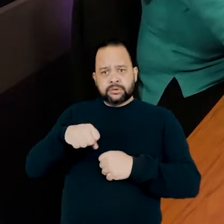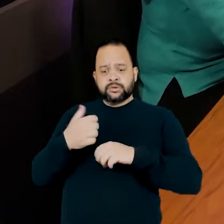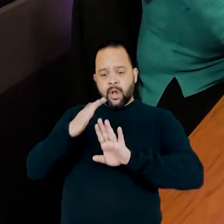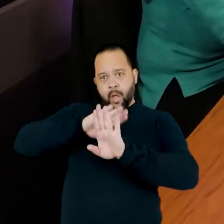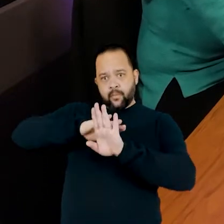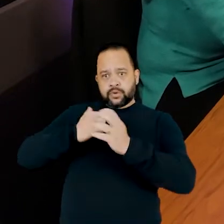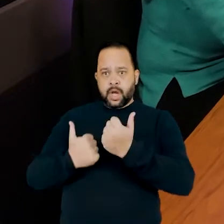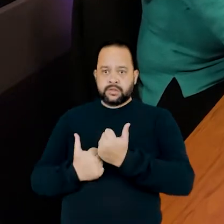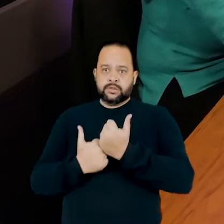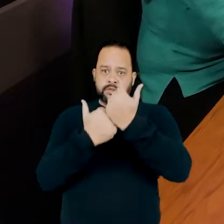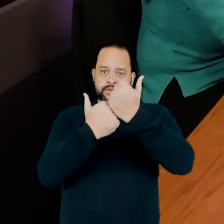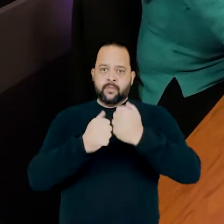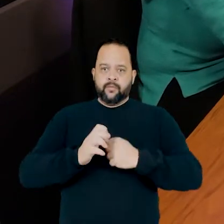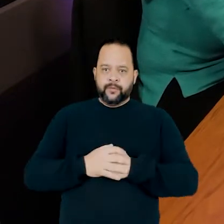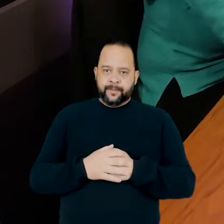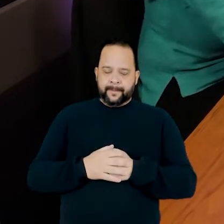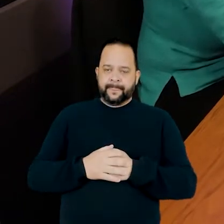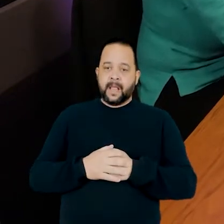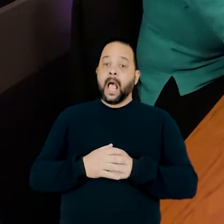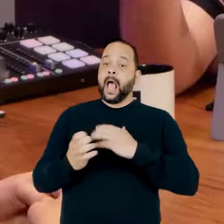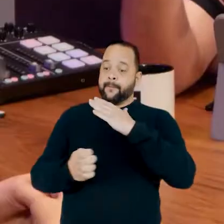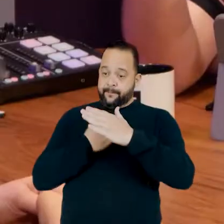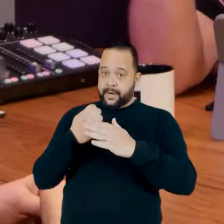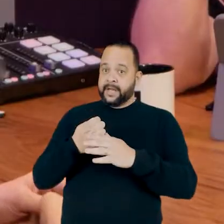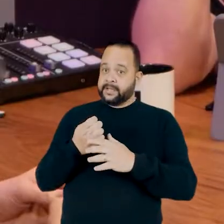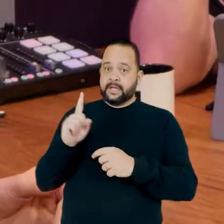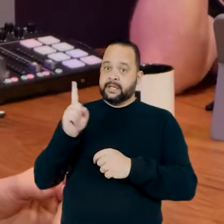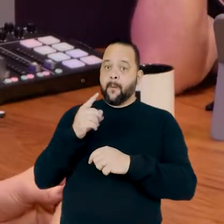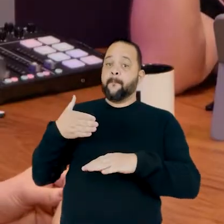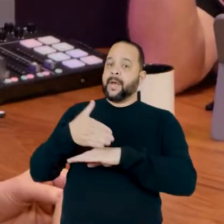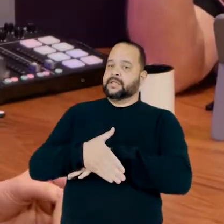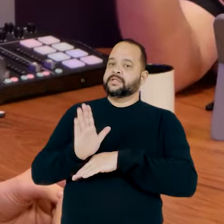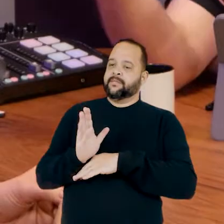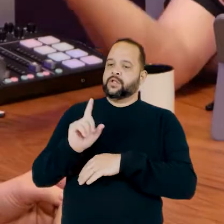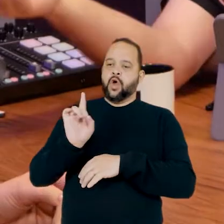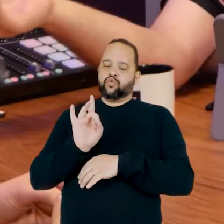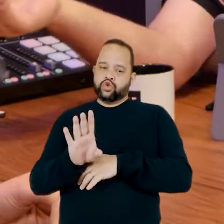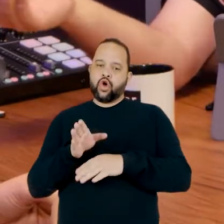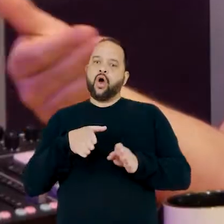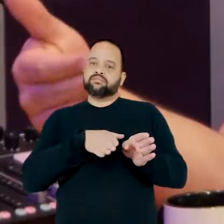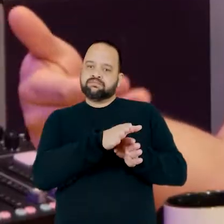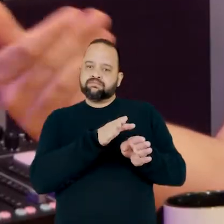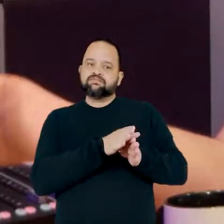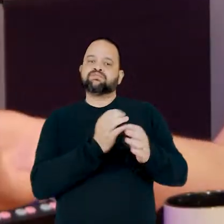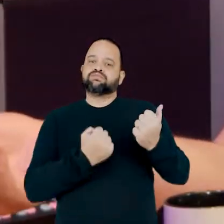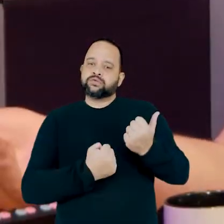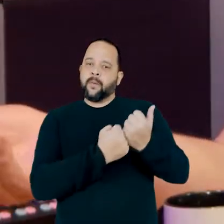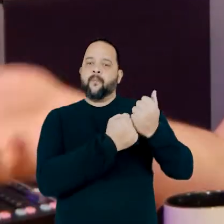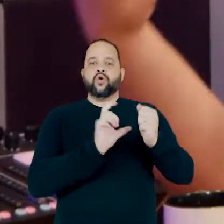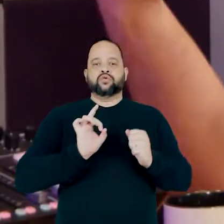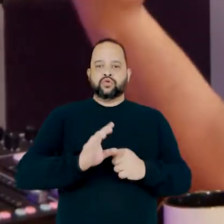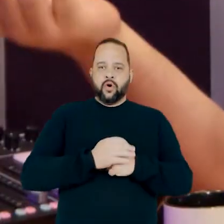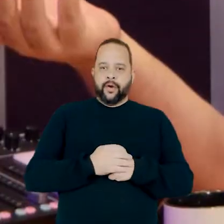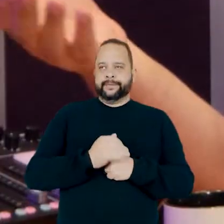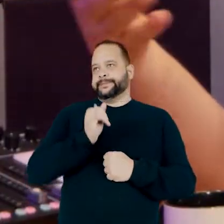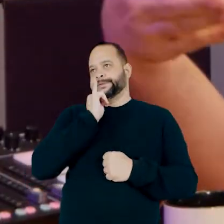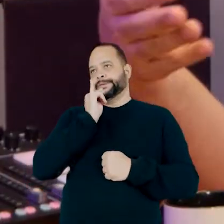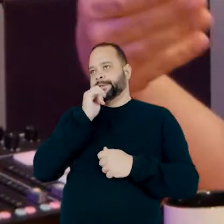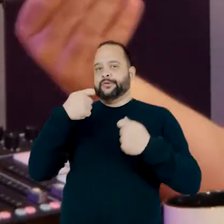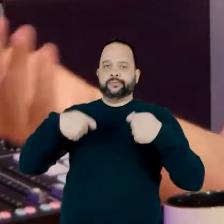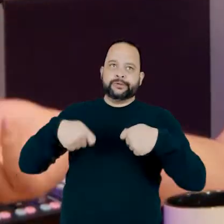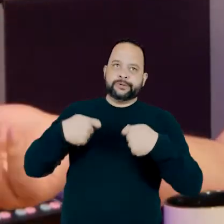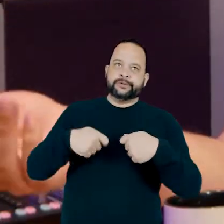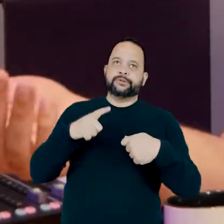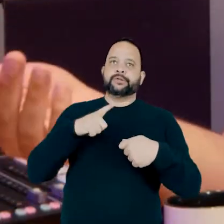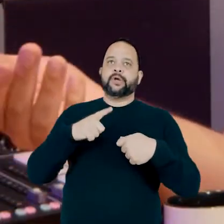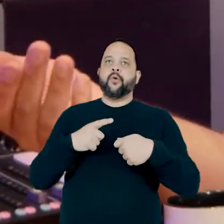faz apoio, mas a Shure não entraria na licitação. Eu, como empresa, por exemplo, a Rede Geek, lia e edita, eu falei, quero participar. Preciso saber de